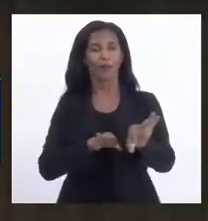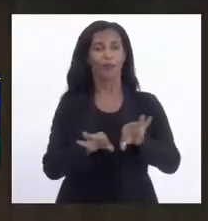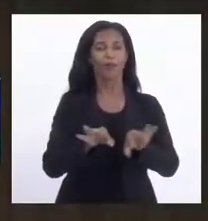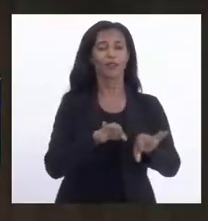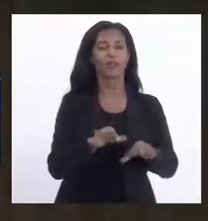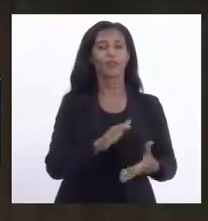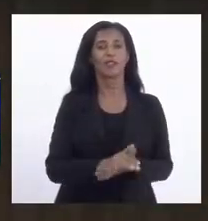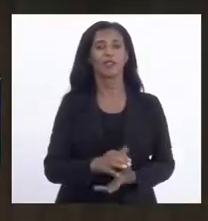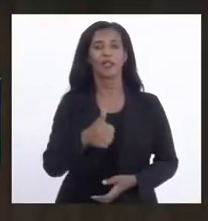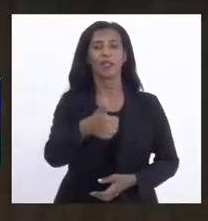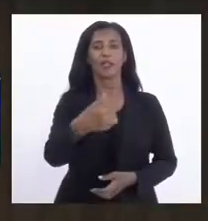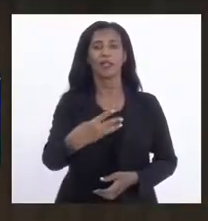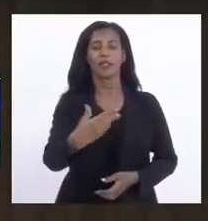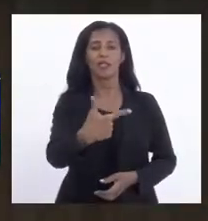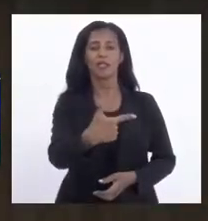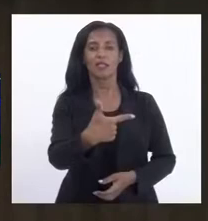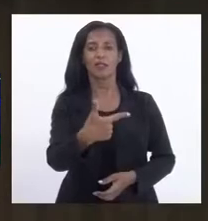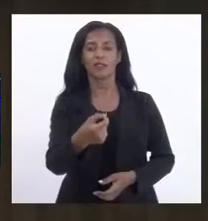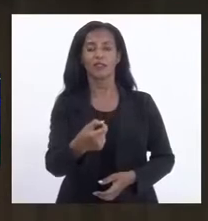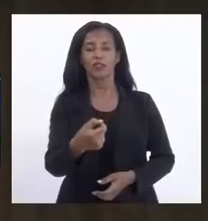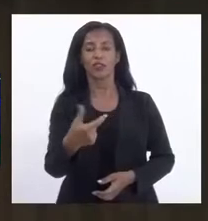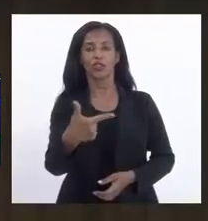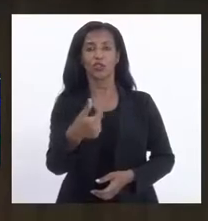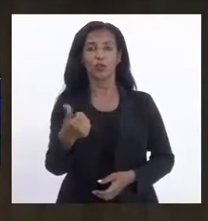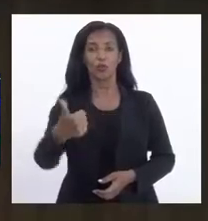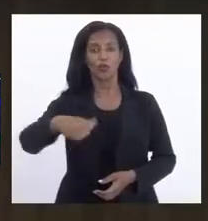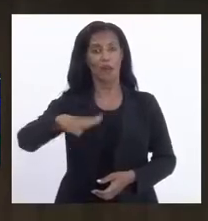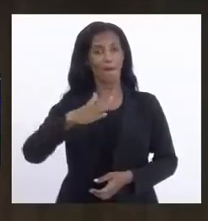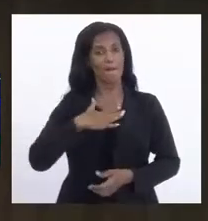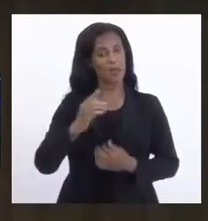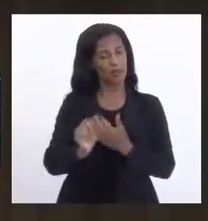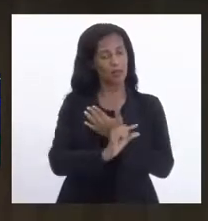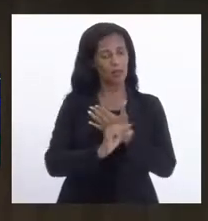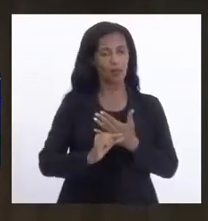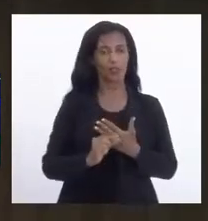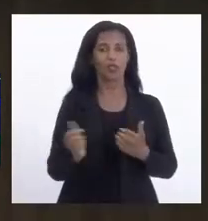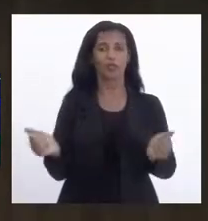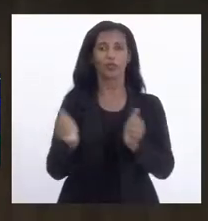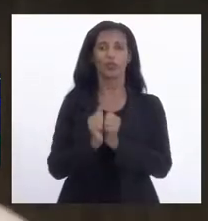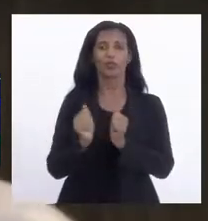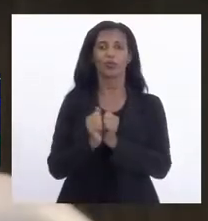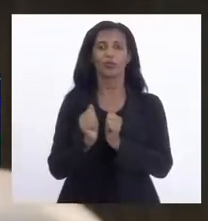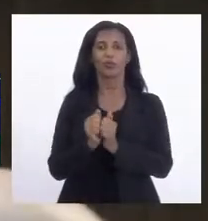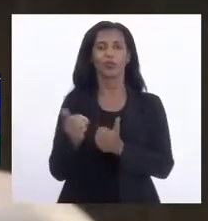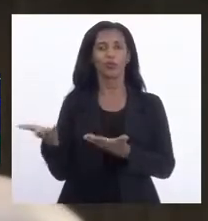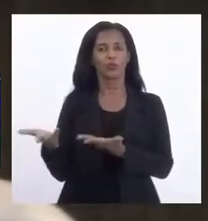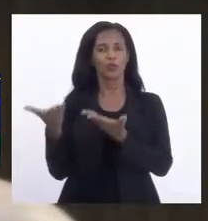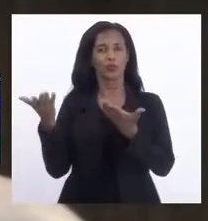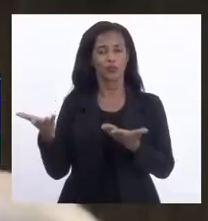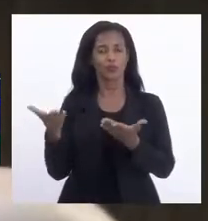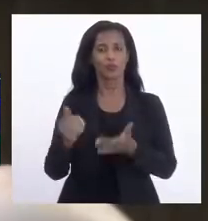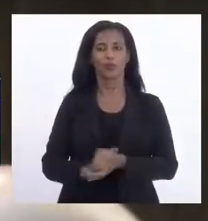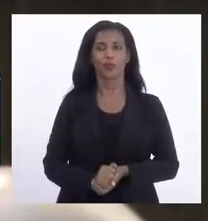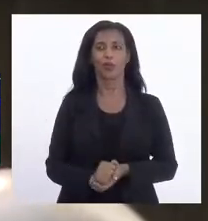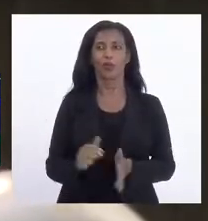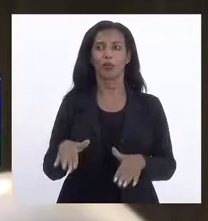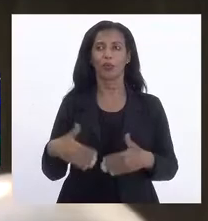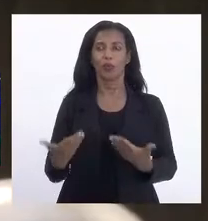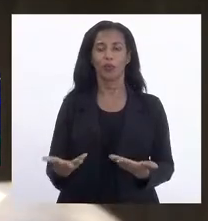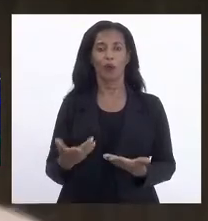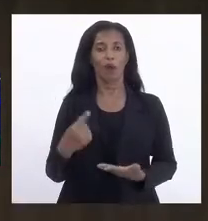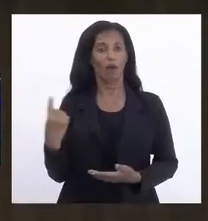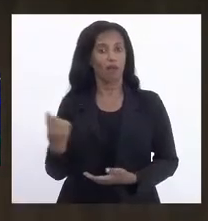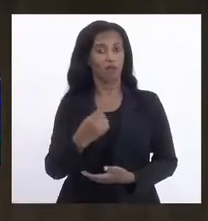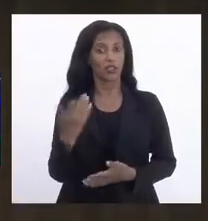lei 1320 de 2019, de minha autoria, juntamente com Vossa Excelência, no qual a